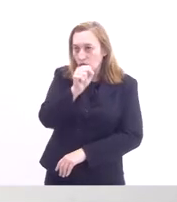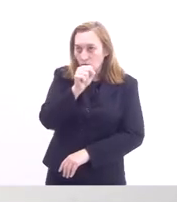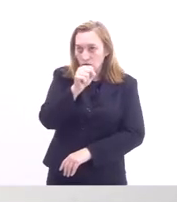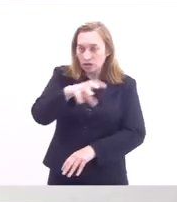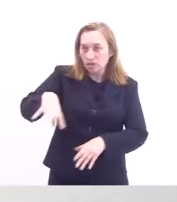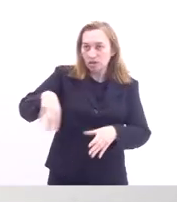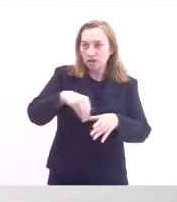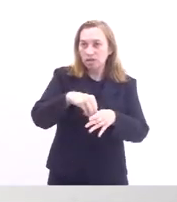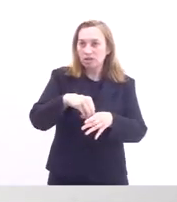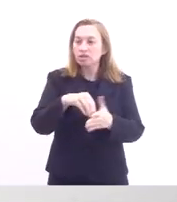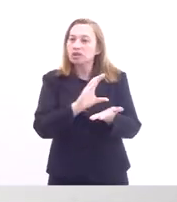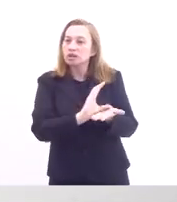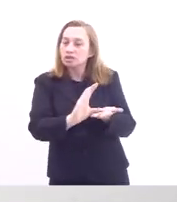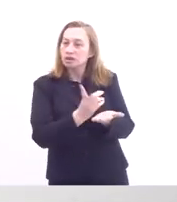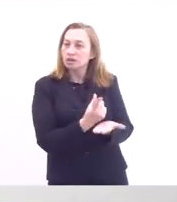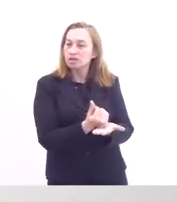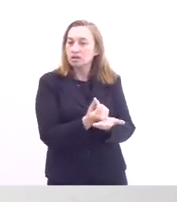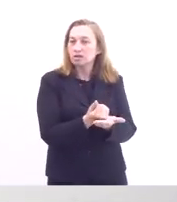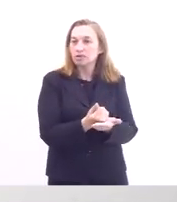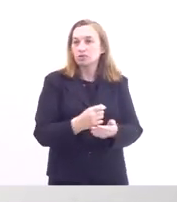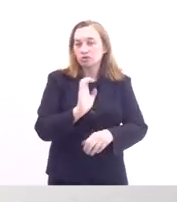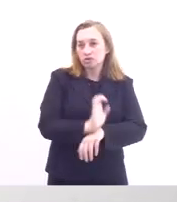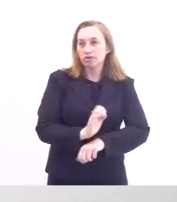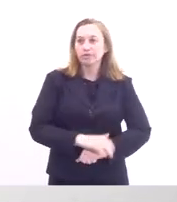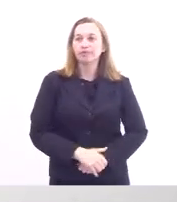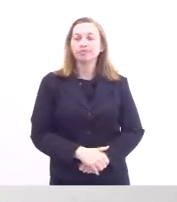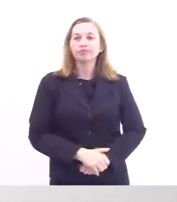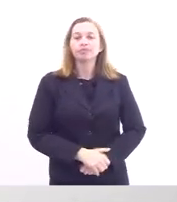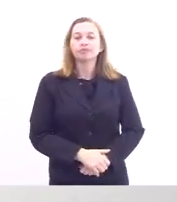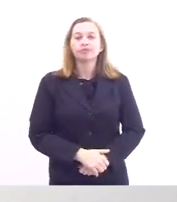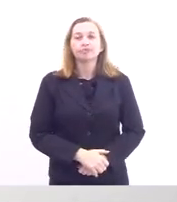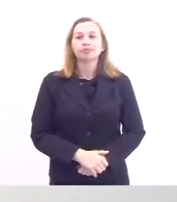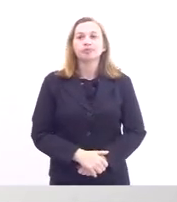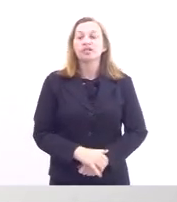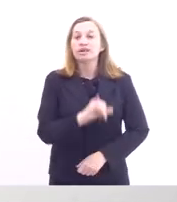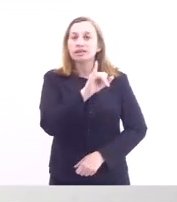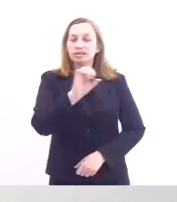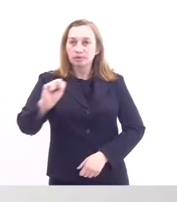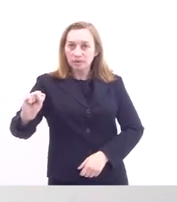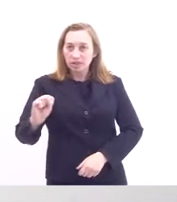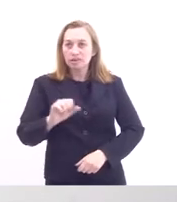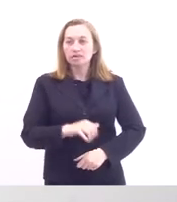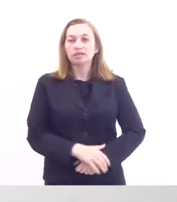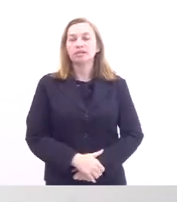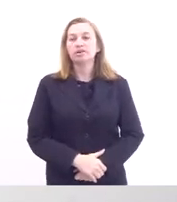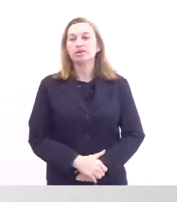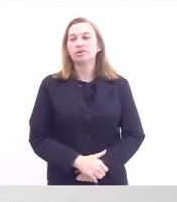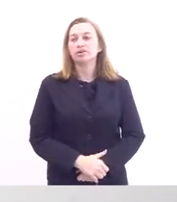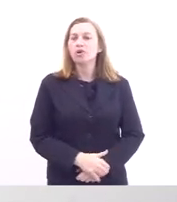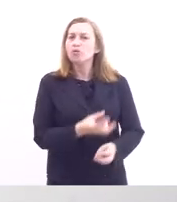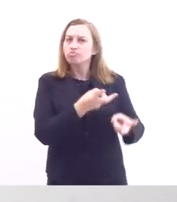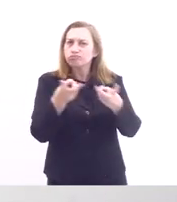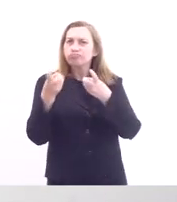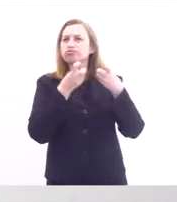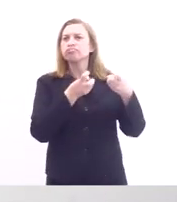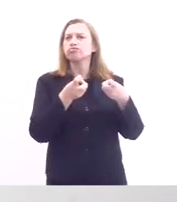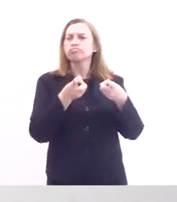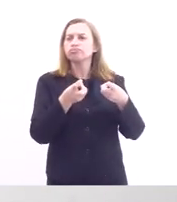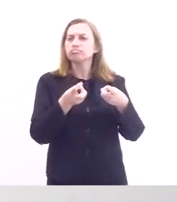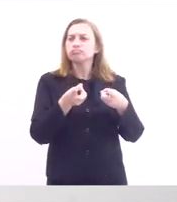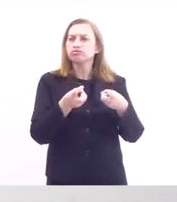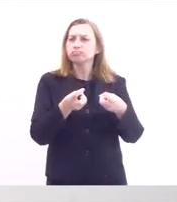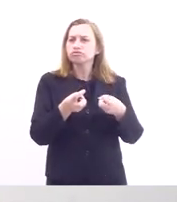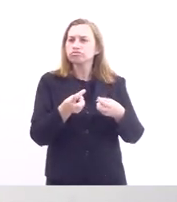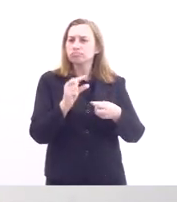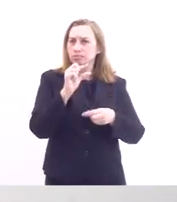de receitas financeiras no Estado. A receita de ICMS, a gente observou